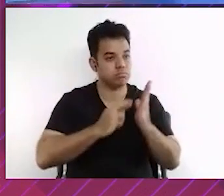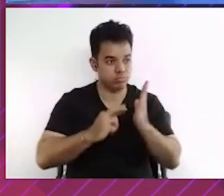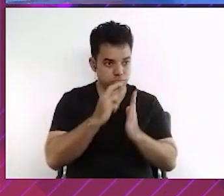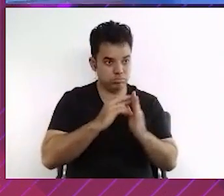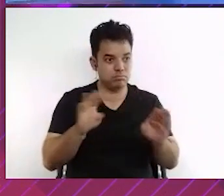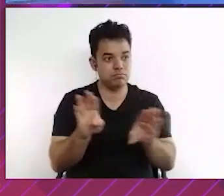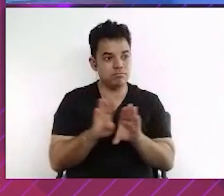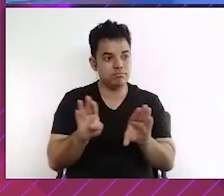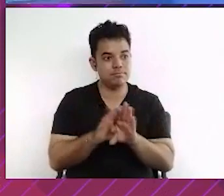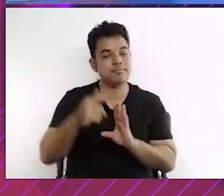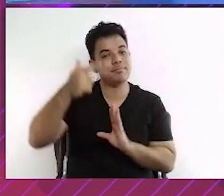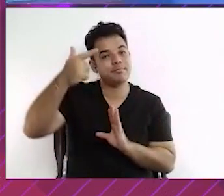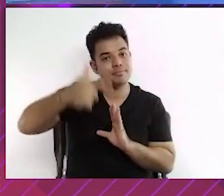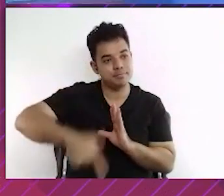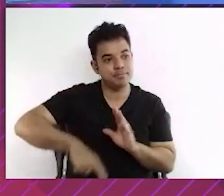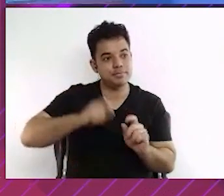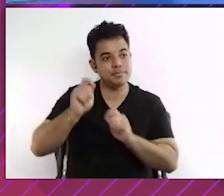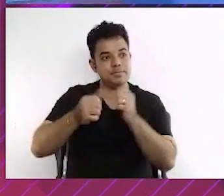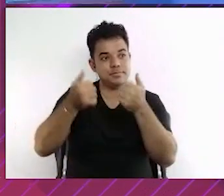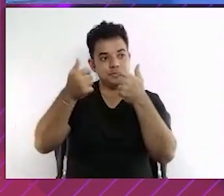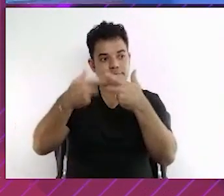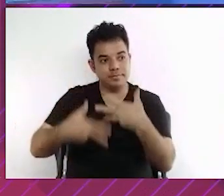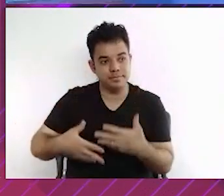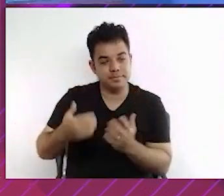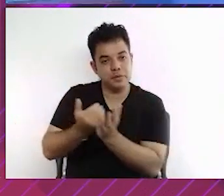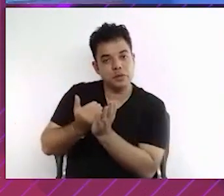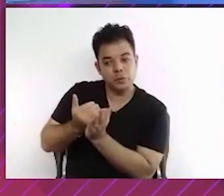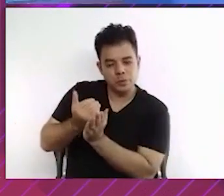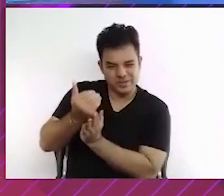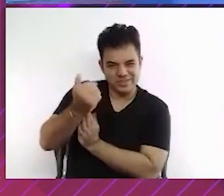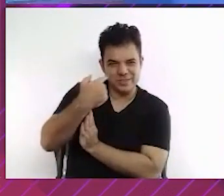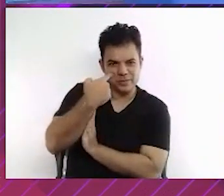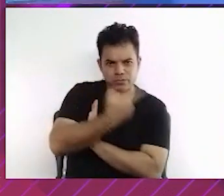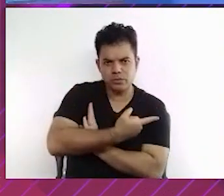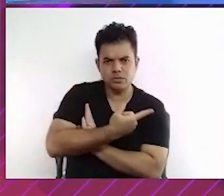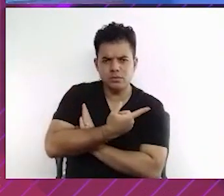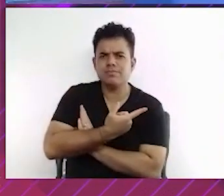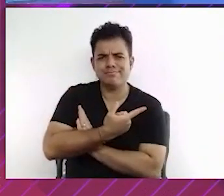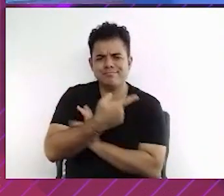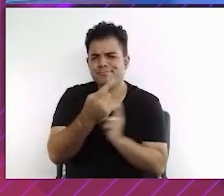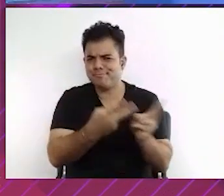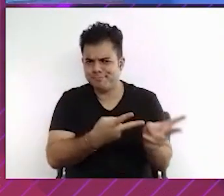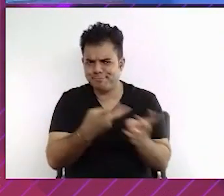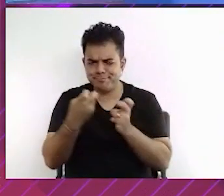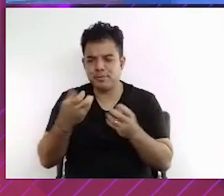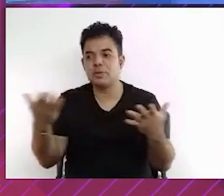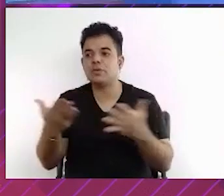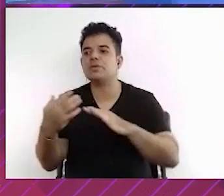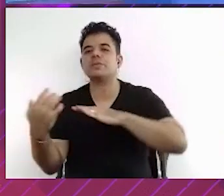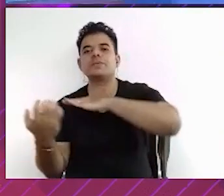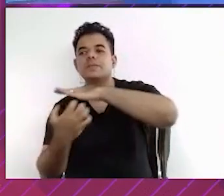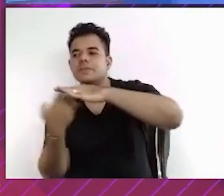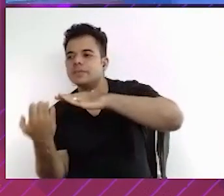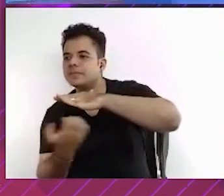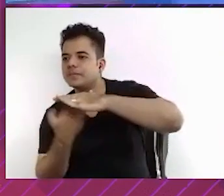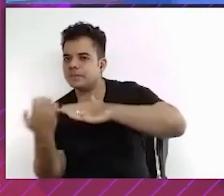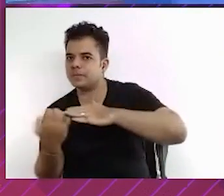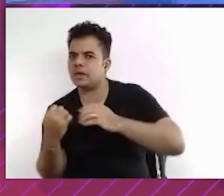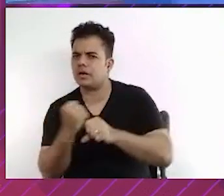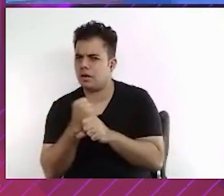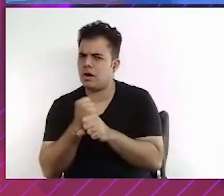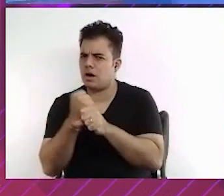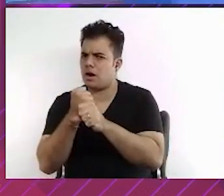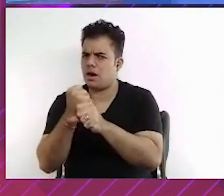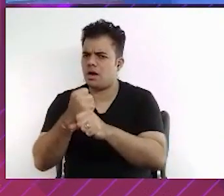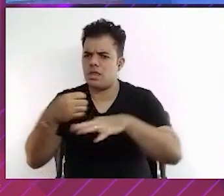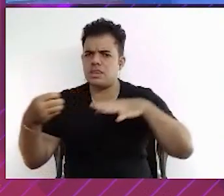nem estavam falando na introdução, né? Hoje em dia, os negócios mais bem consolidados, eles geram